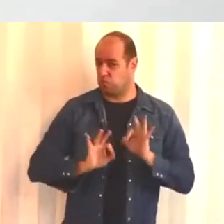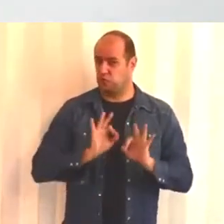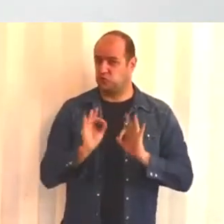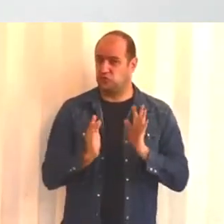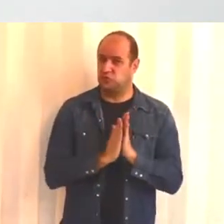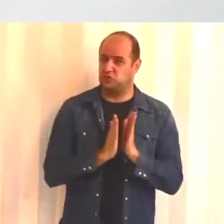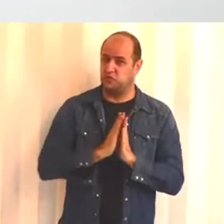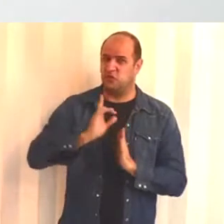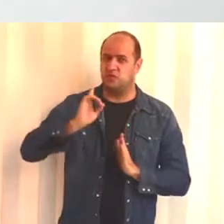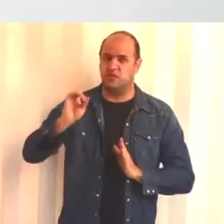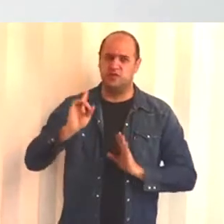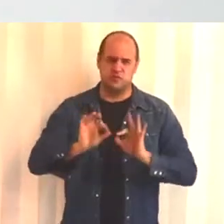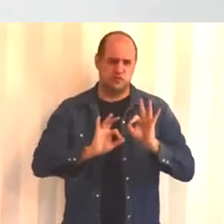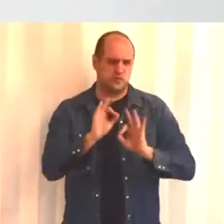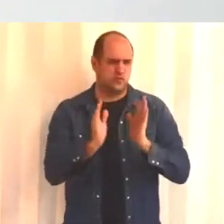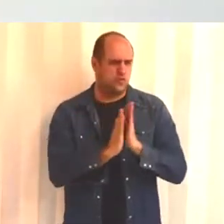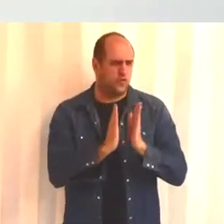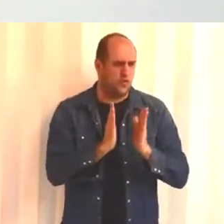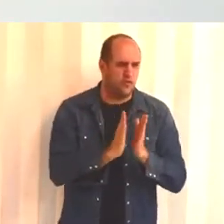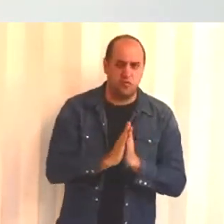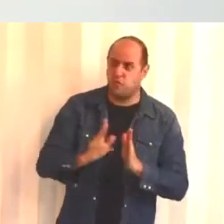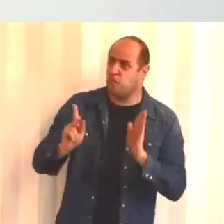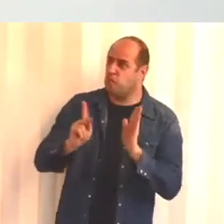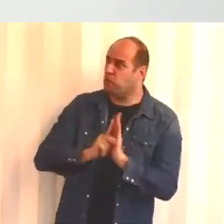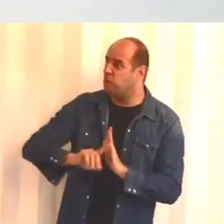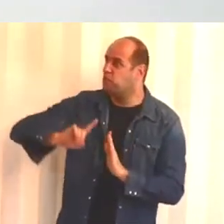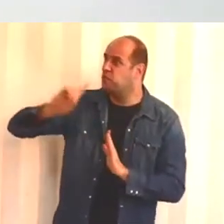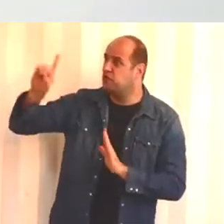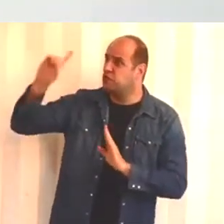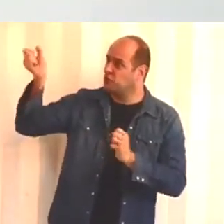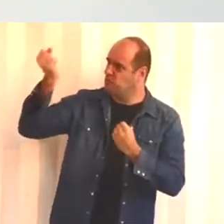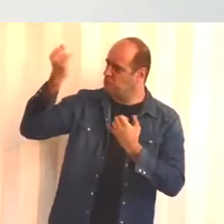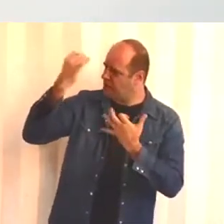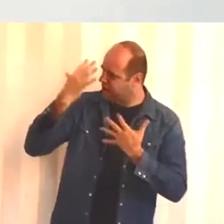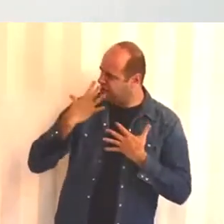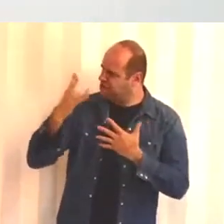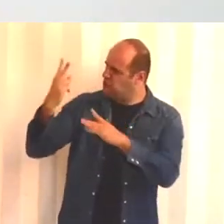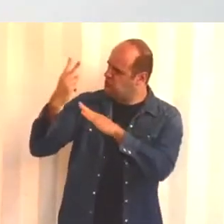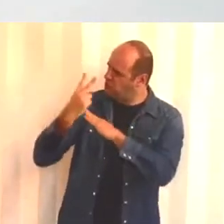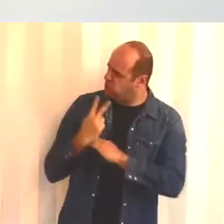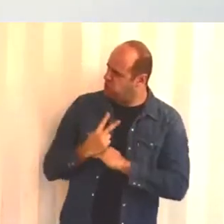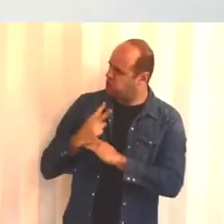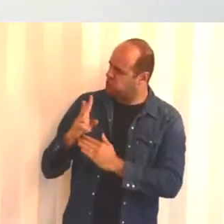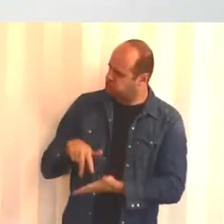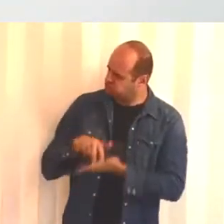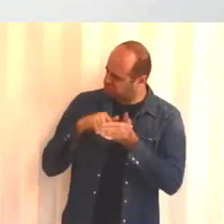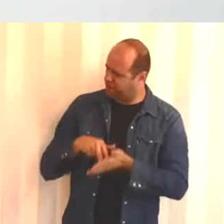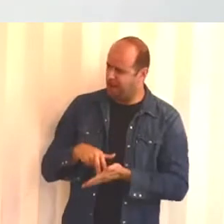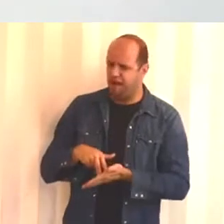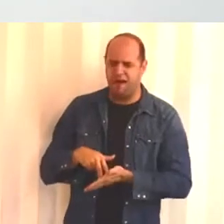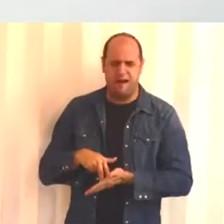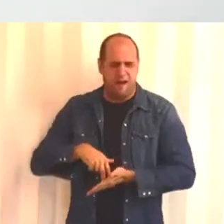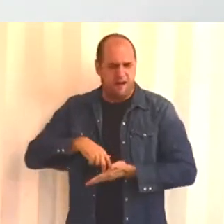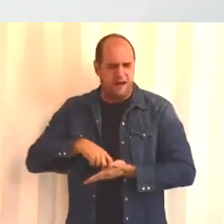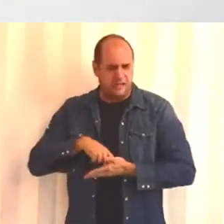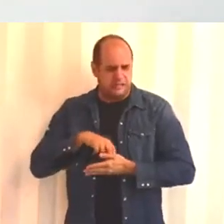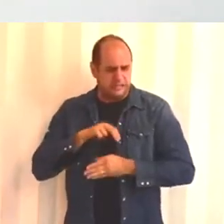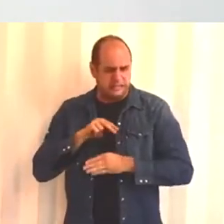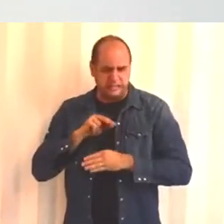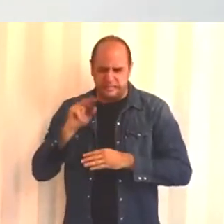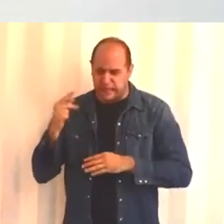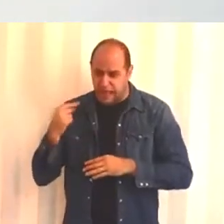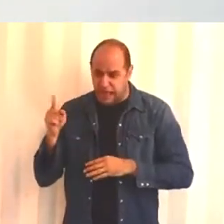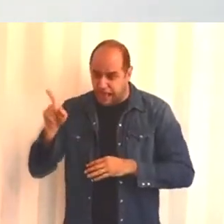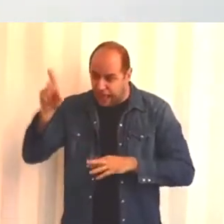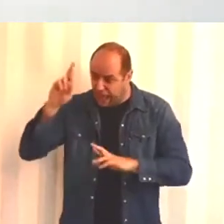e o motivo do meu louvor, a começar dEle mesmo, Ele que me abençoa, Ele que me protege, Ele que me sustenta, Ele que me auxilia,